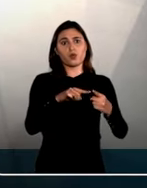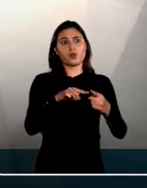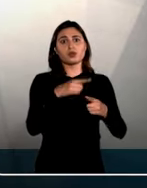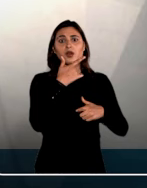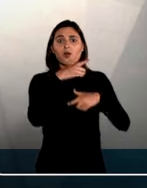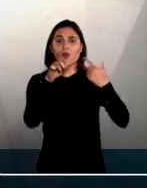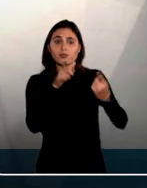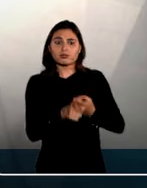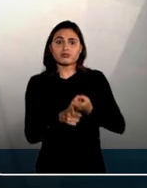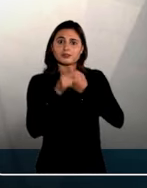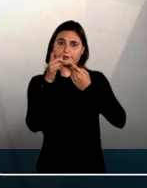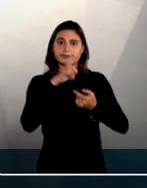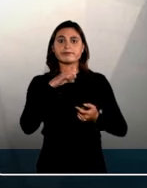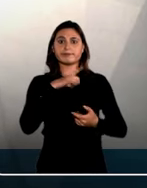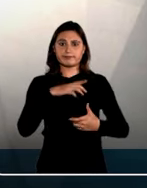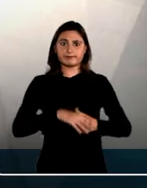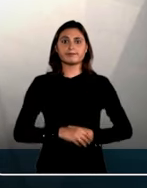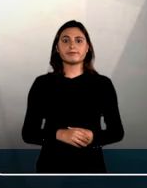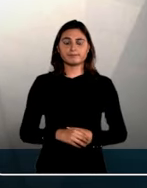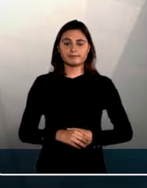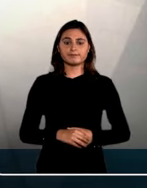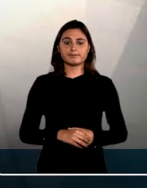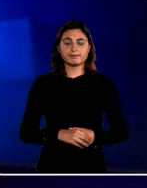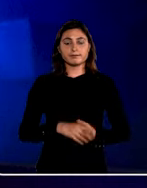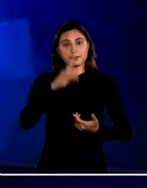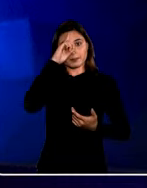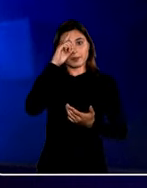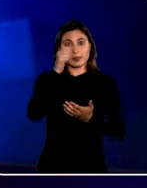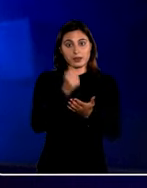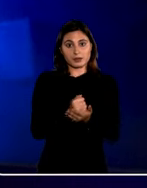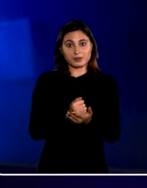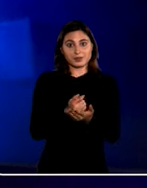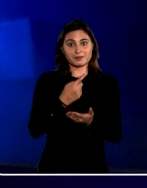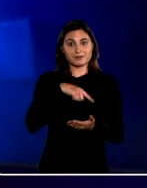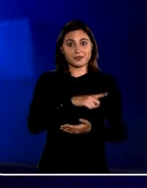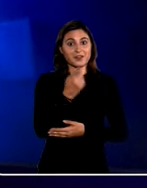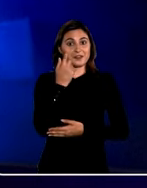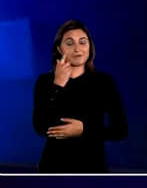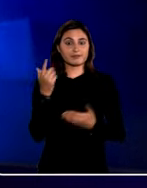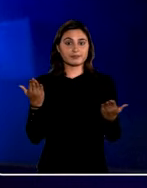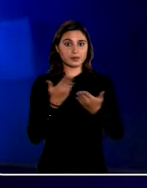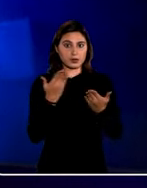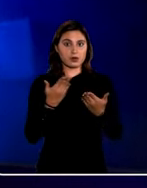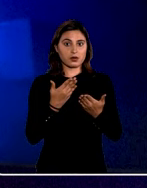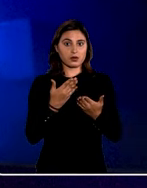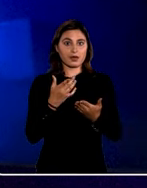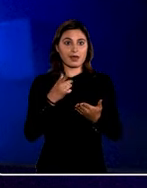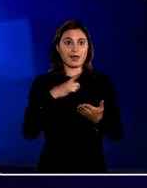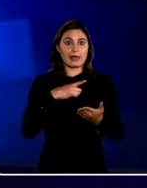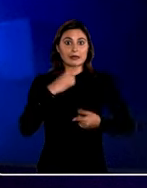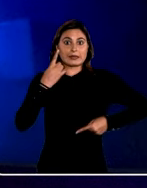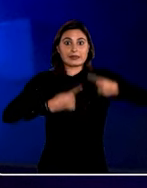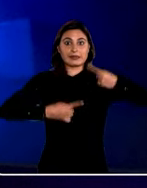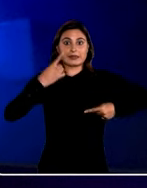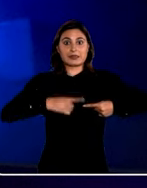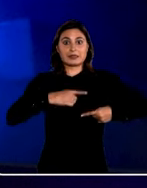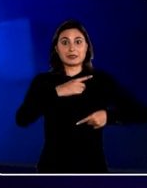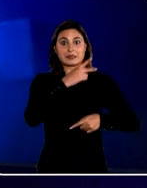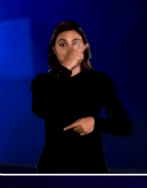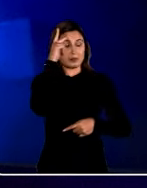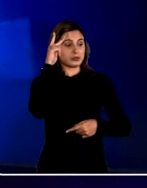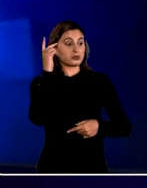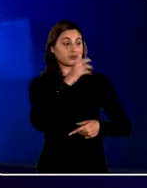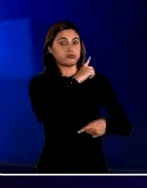demais vedores nos termos da lei a decisão que a gente acabou de noticiar fala de uma disputa entre